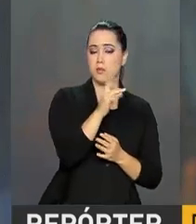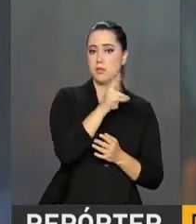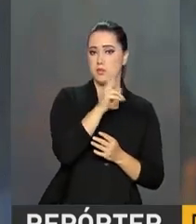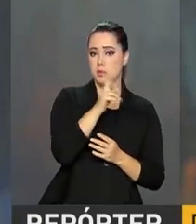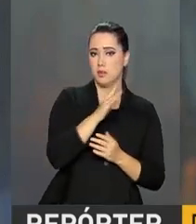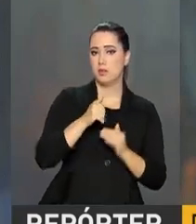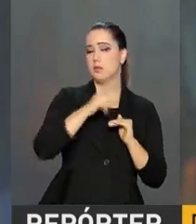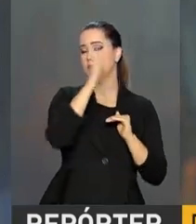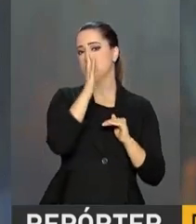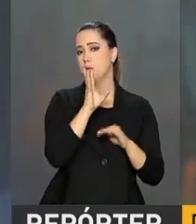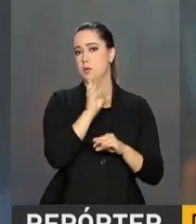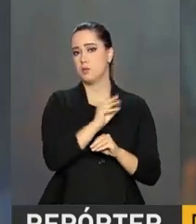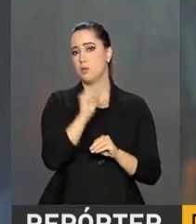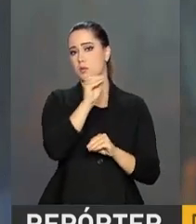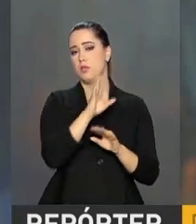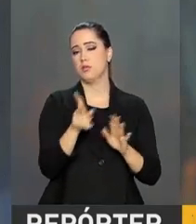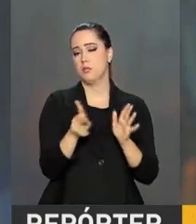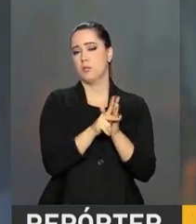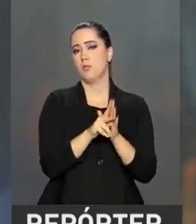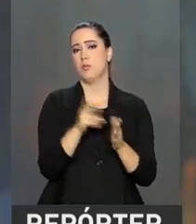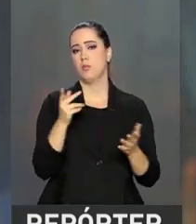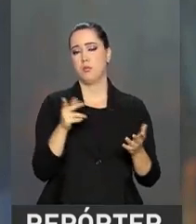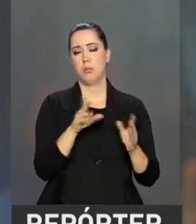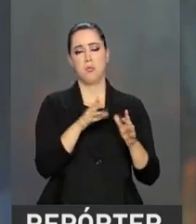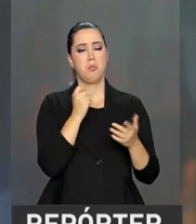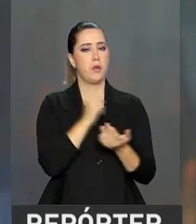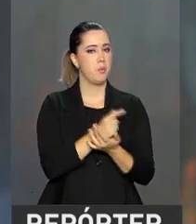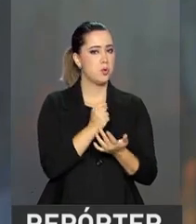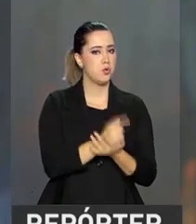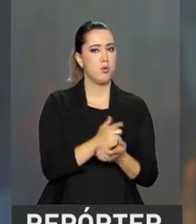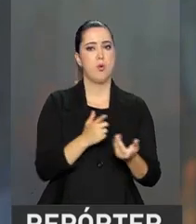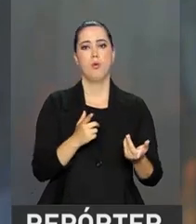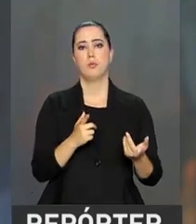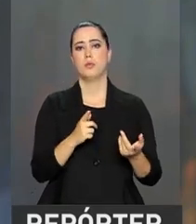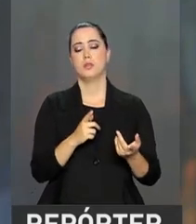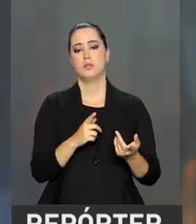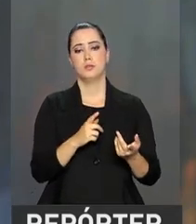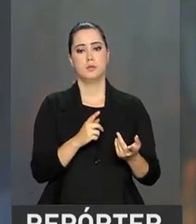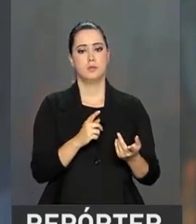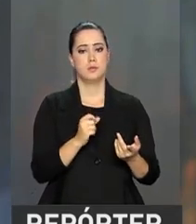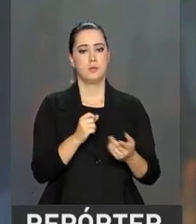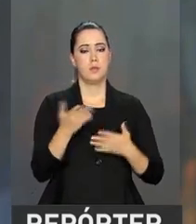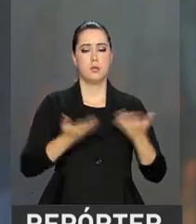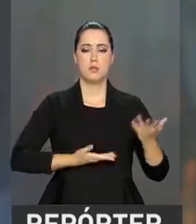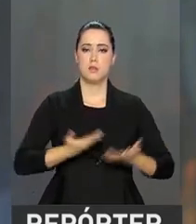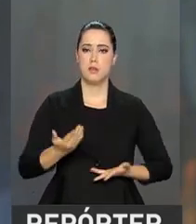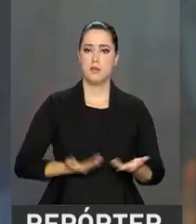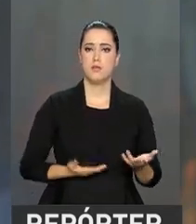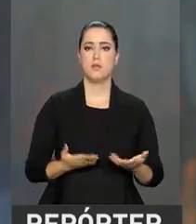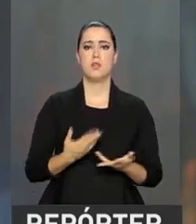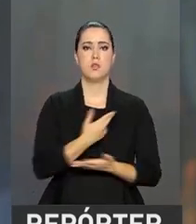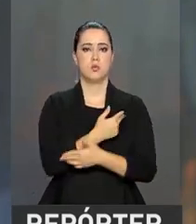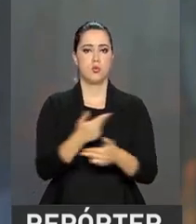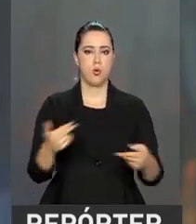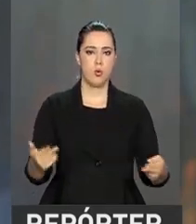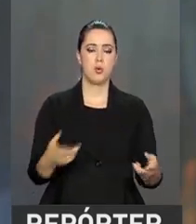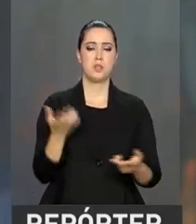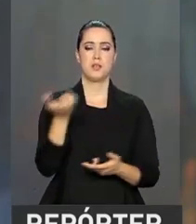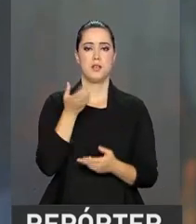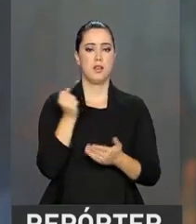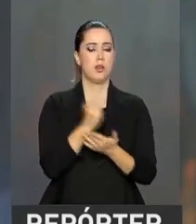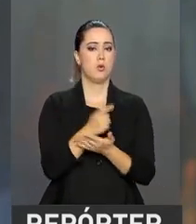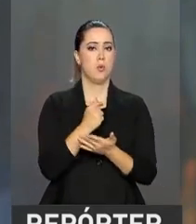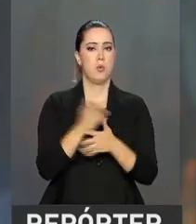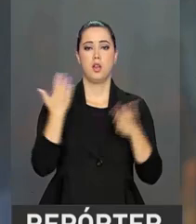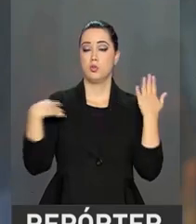pra atender às suas necessidades de consumo de de serviços de bens é de